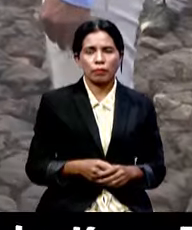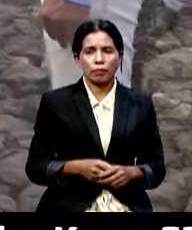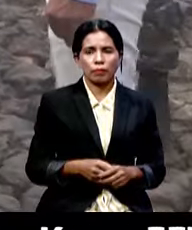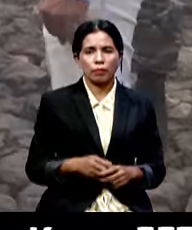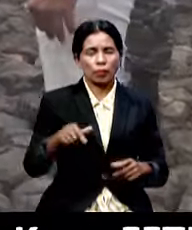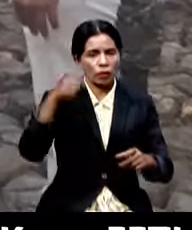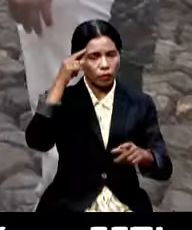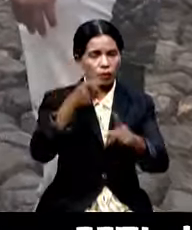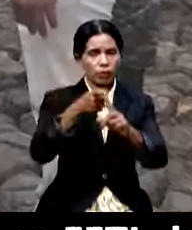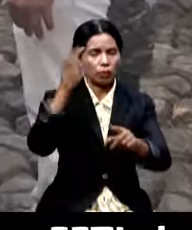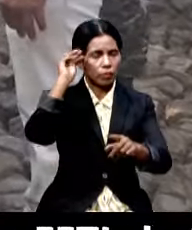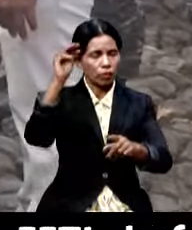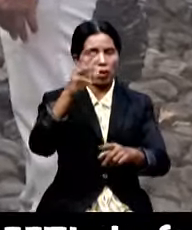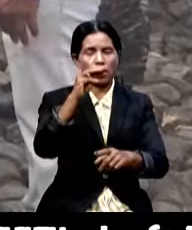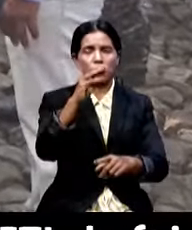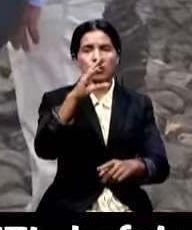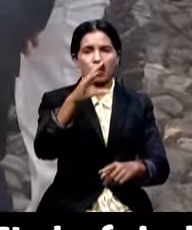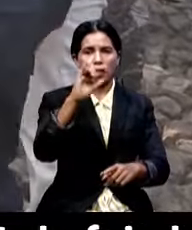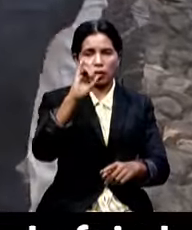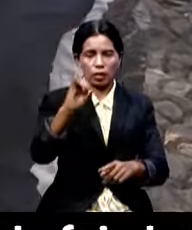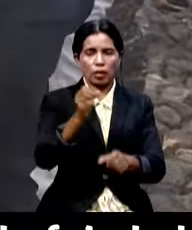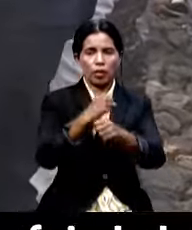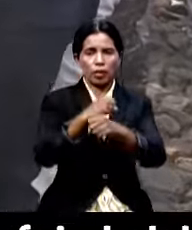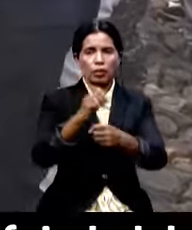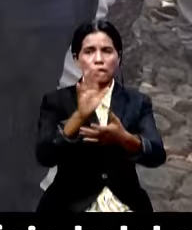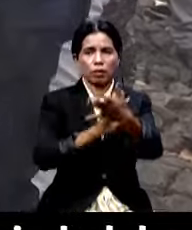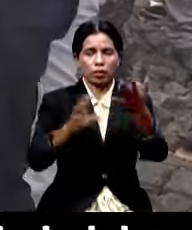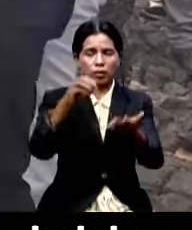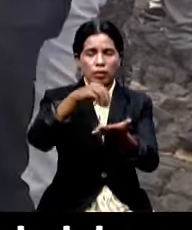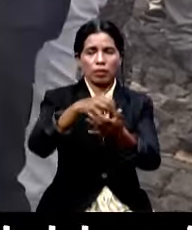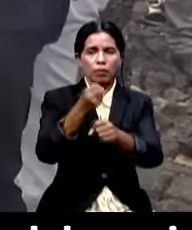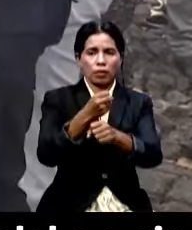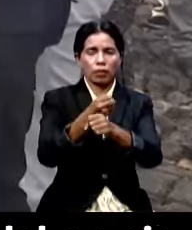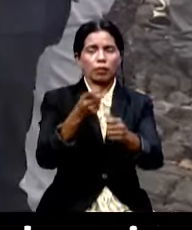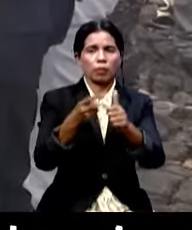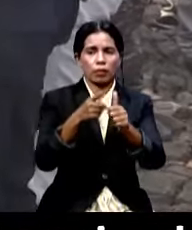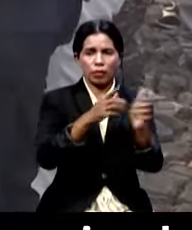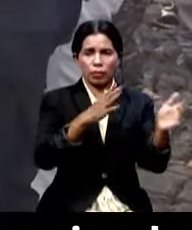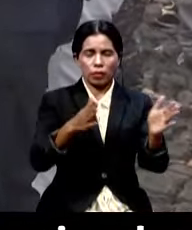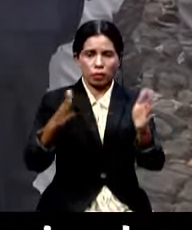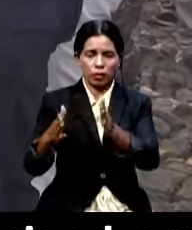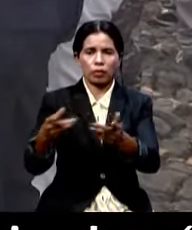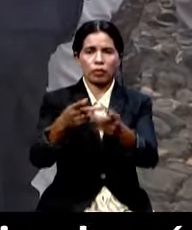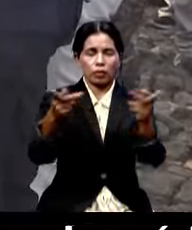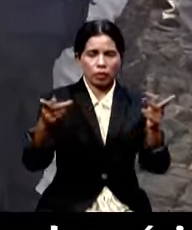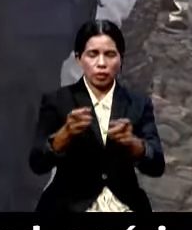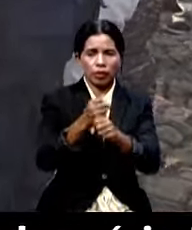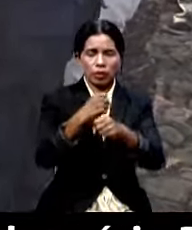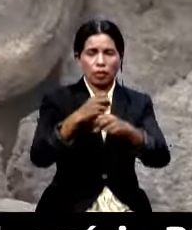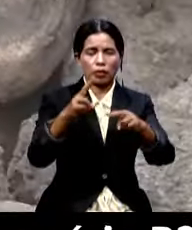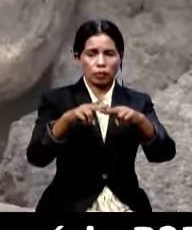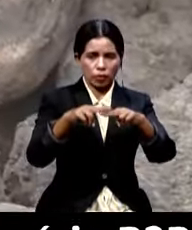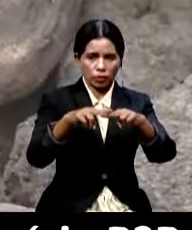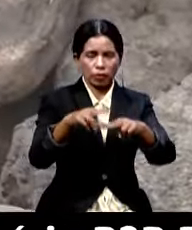O governo e o Ministério do Comércio e da Indústria alaou na cerimônia lançamento do fato da Huluk para o processo de construção fato em produção máxima em Suku